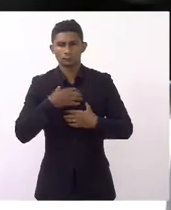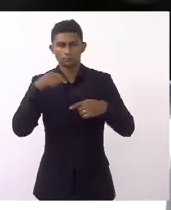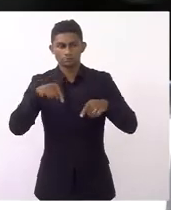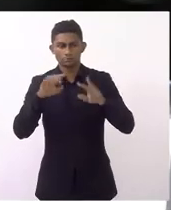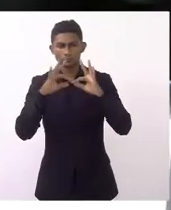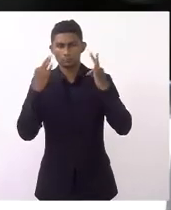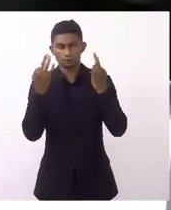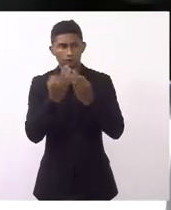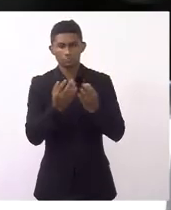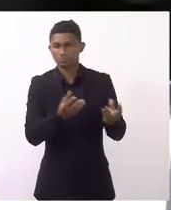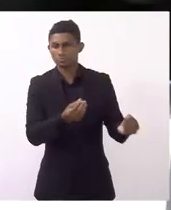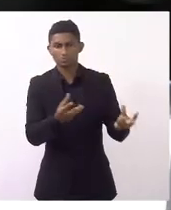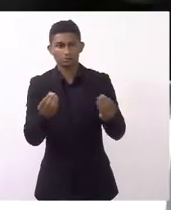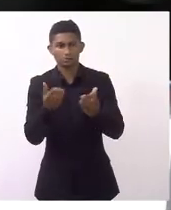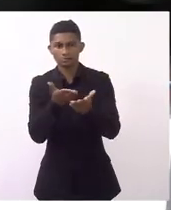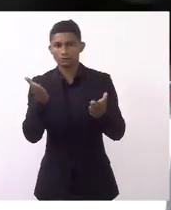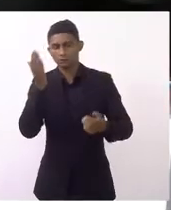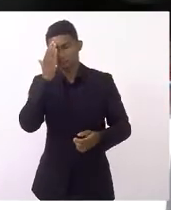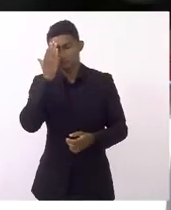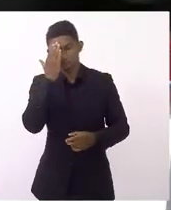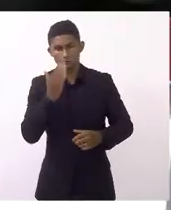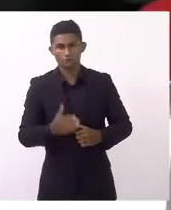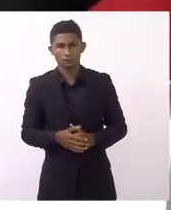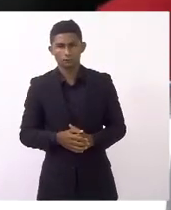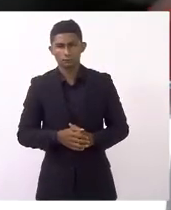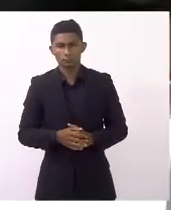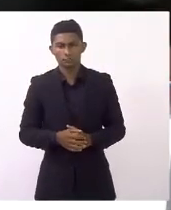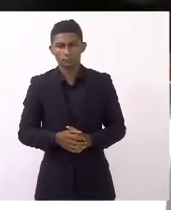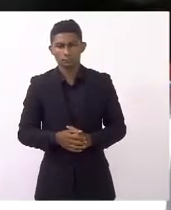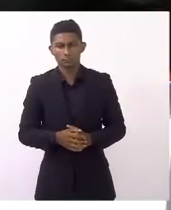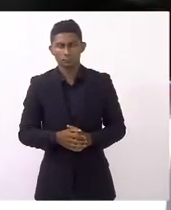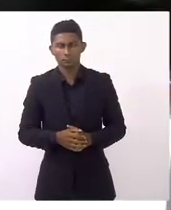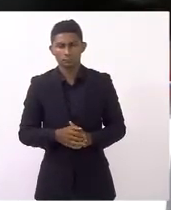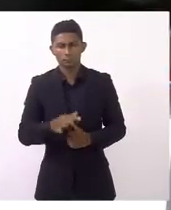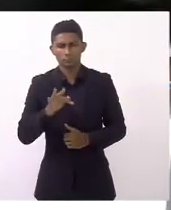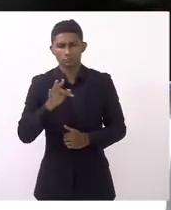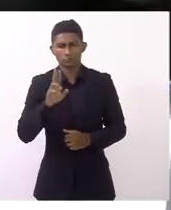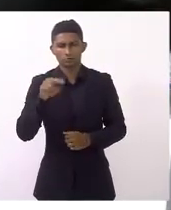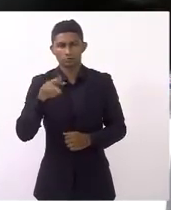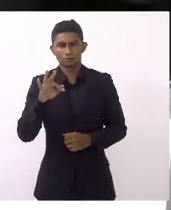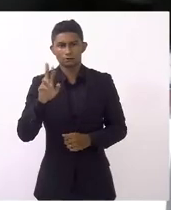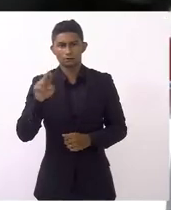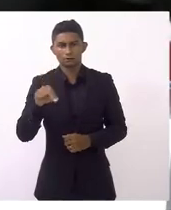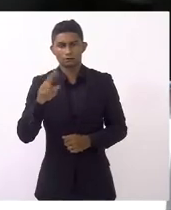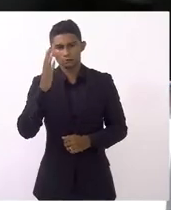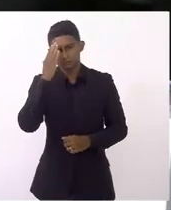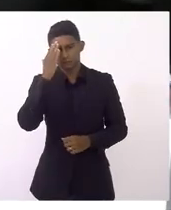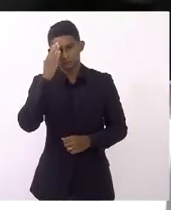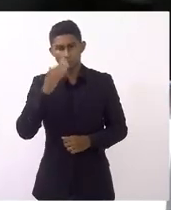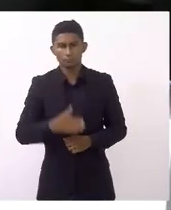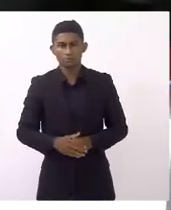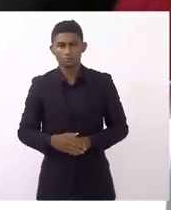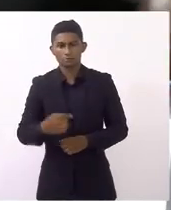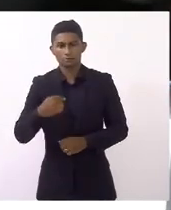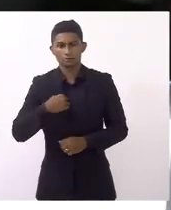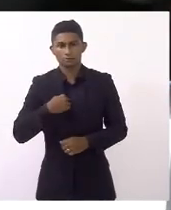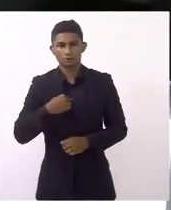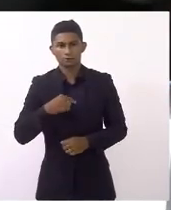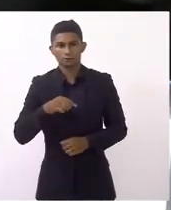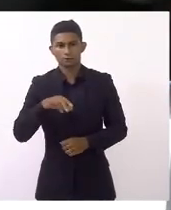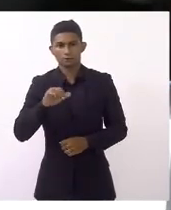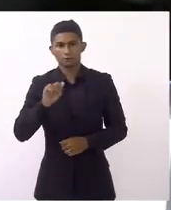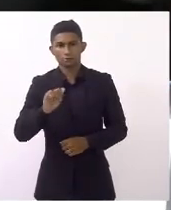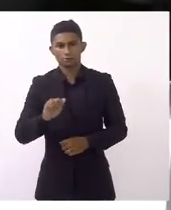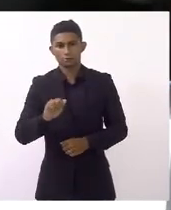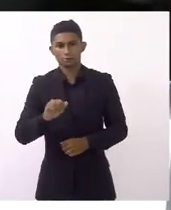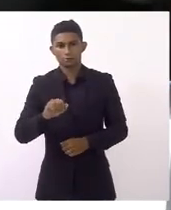aqui eles sabem e o pão mesmo sabe eu sou e a Penny